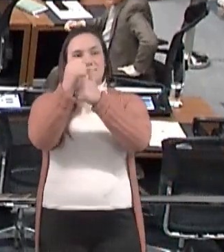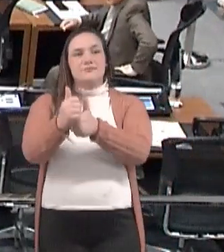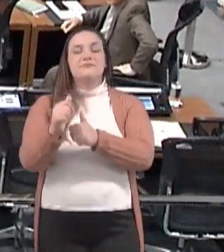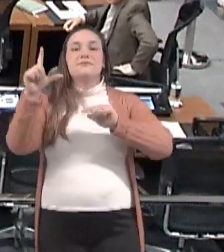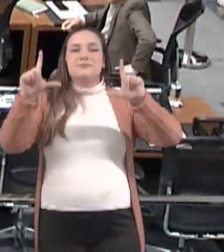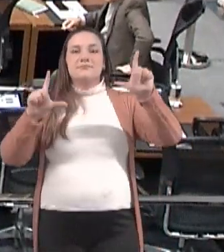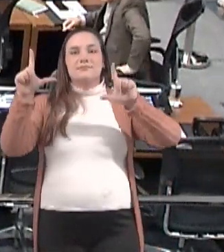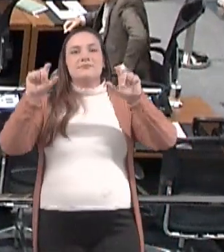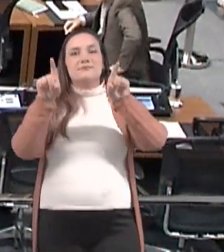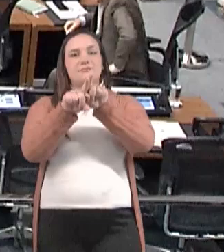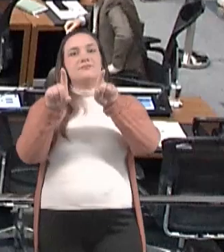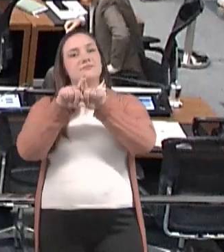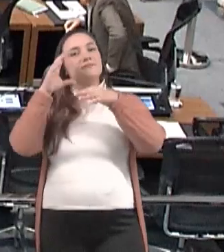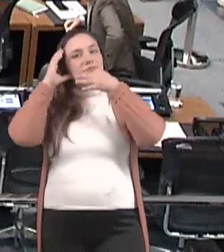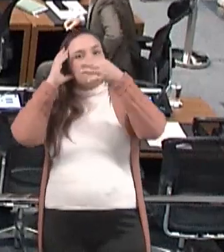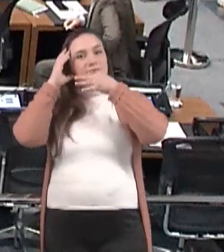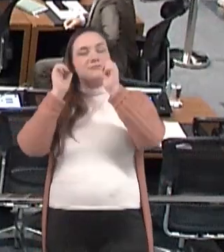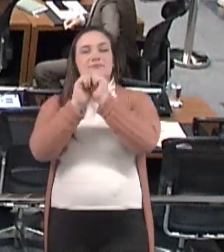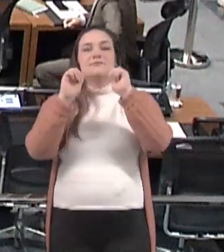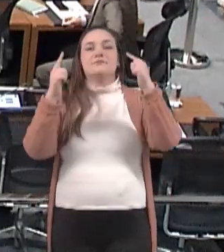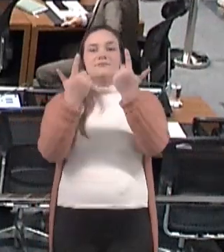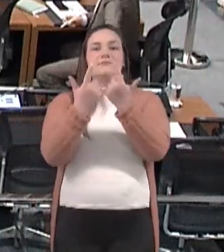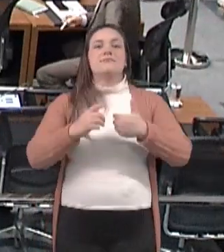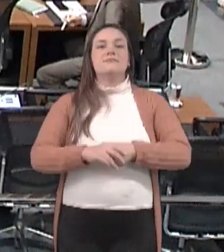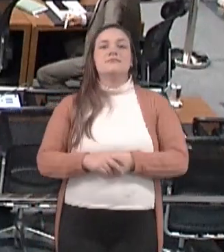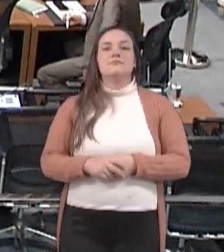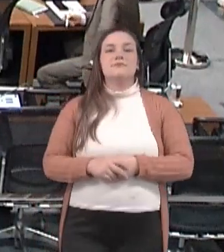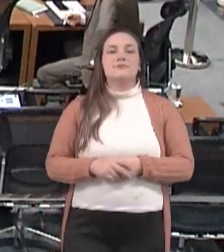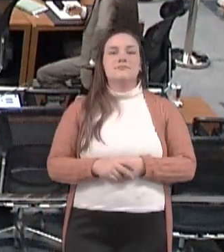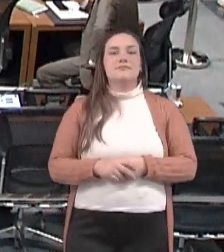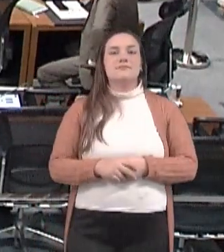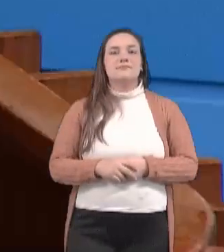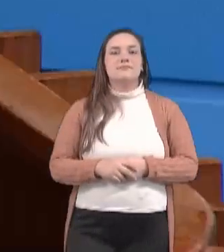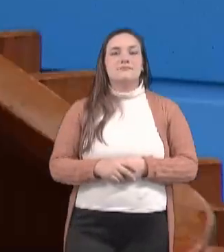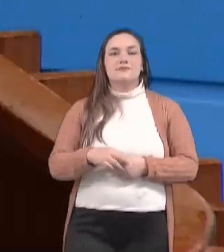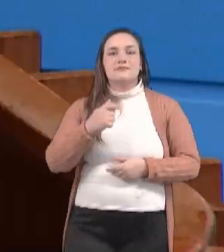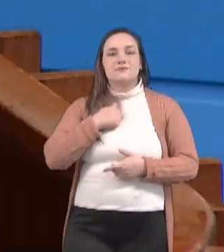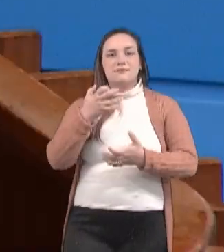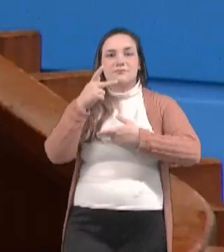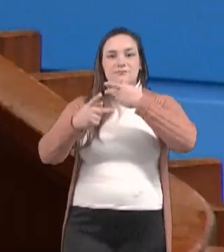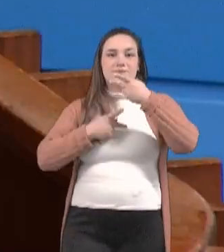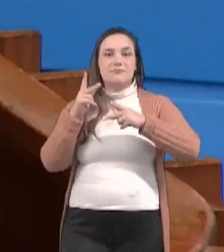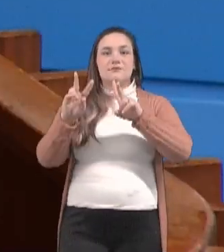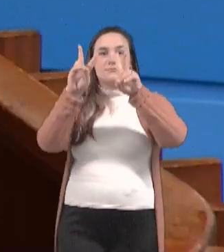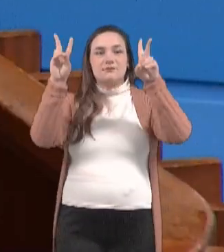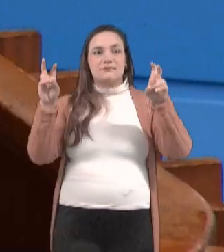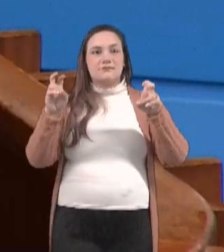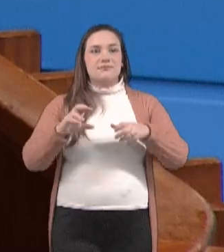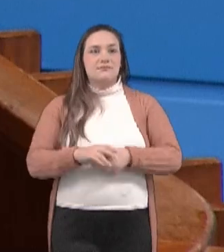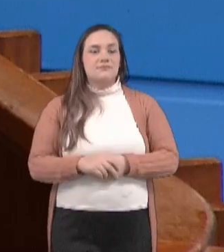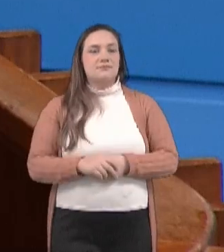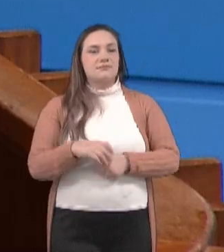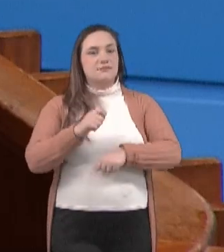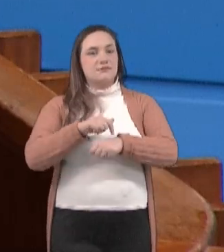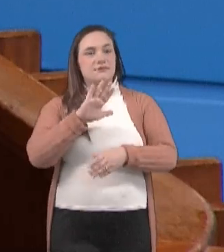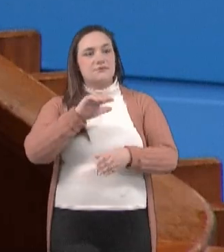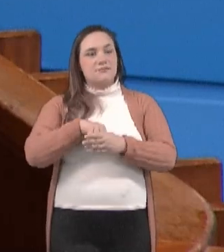TV e Rádio Alemes. Venho a essa tribuna aqui para debater um assunto também pautado em